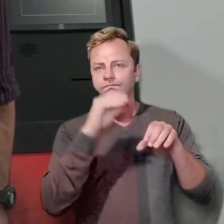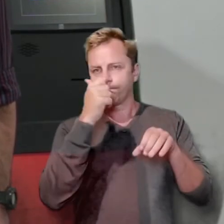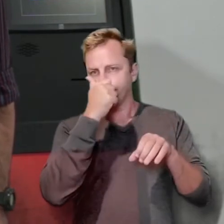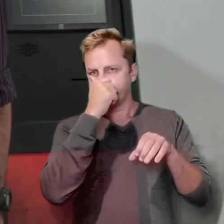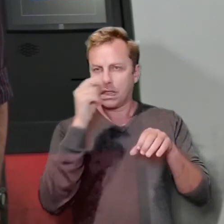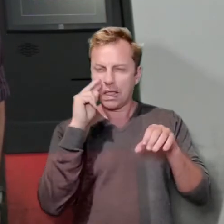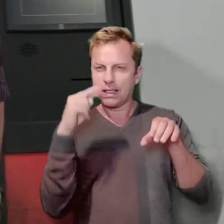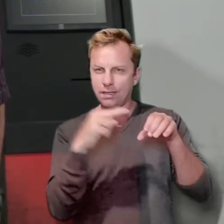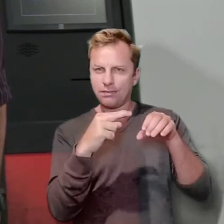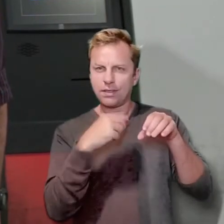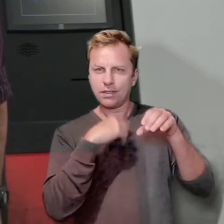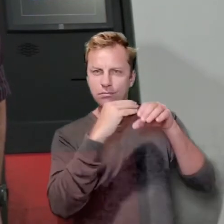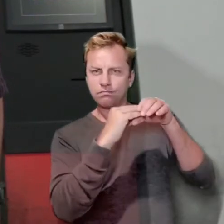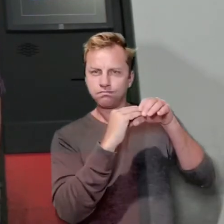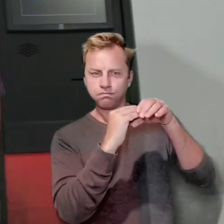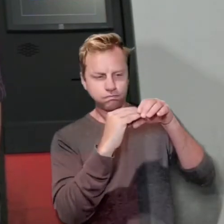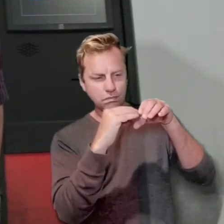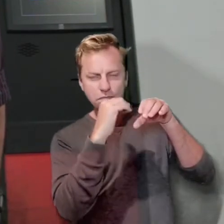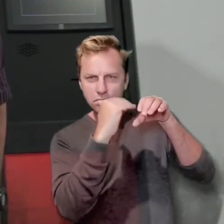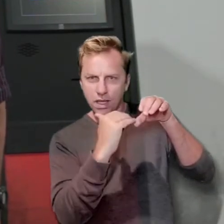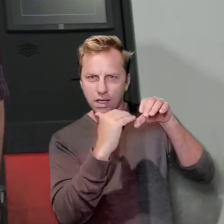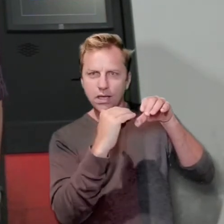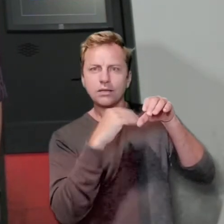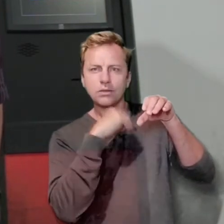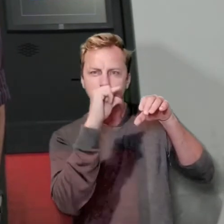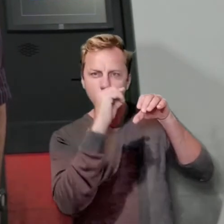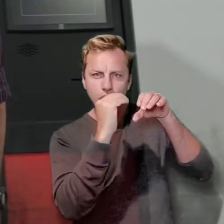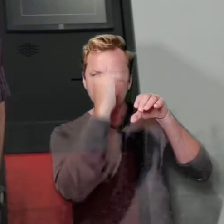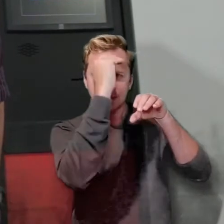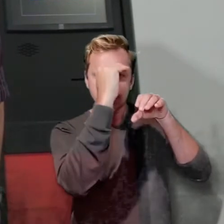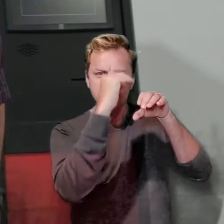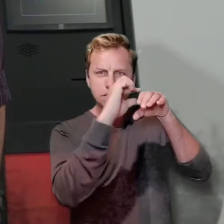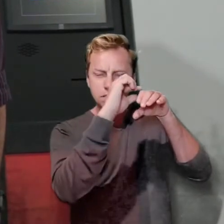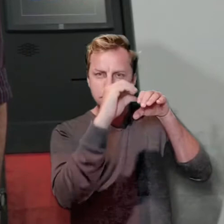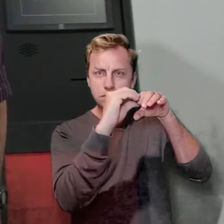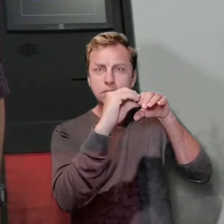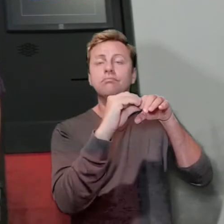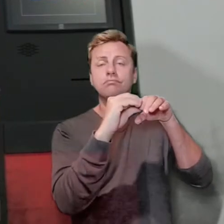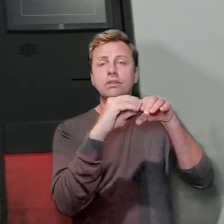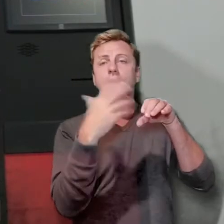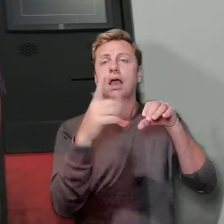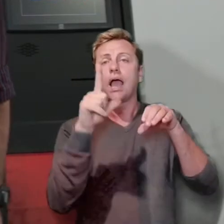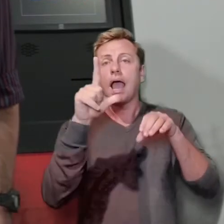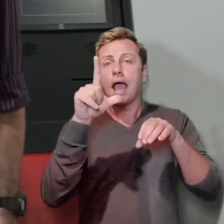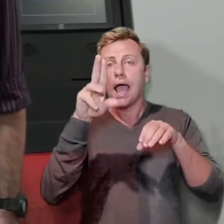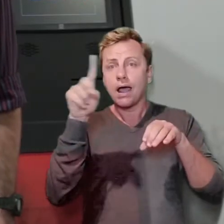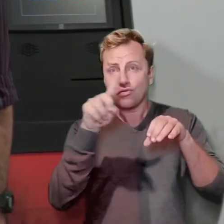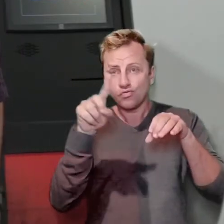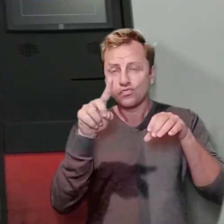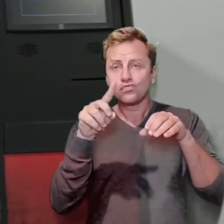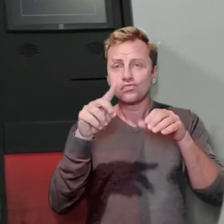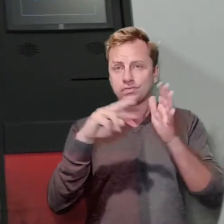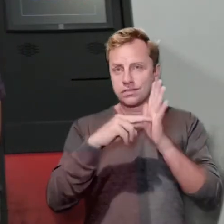uma obstrução, tá vendo? Tanto aqui embaixo, um pouquinho menos aqui em cima, mas a luz, ou seja, a passagem